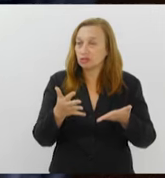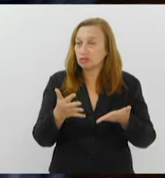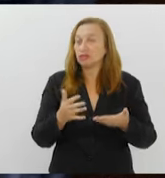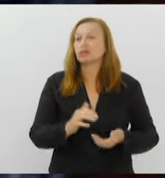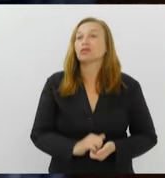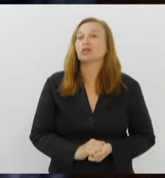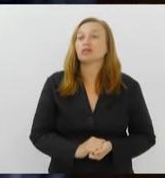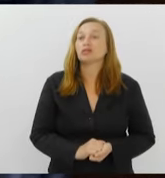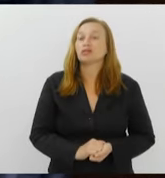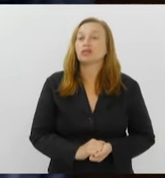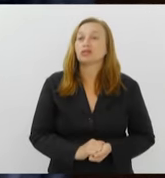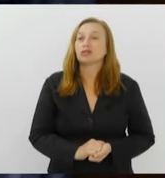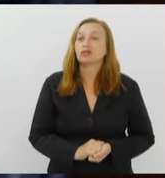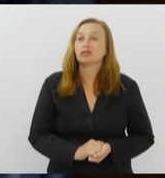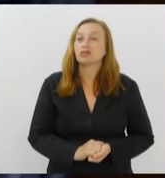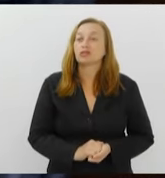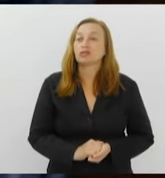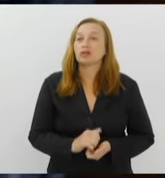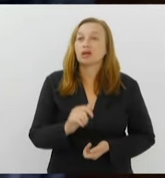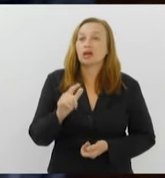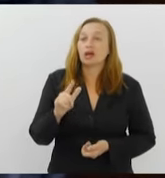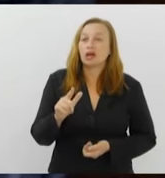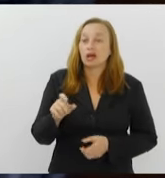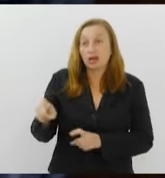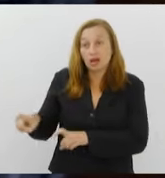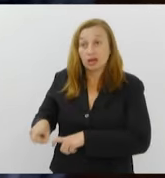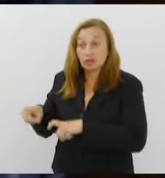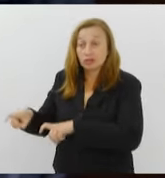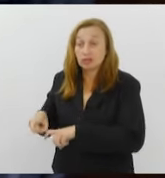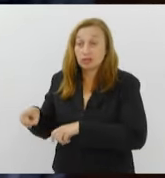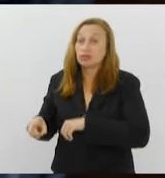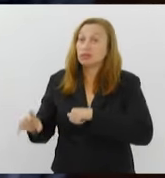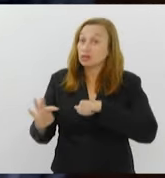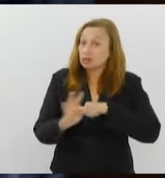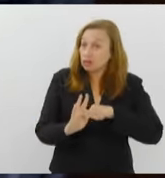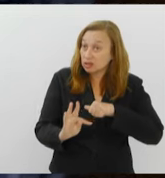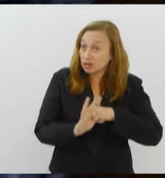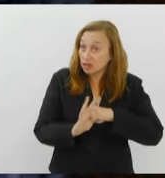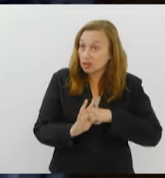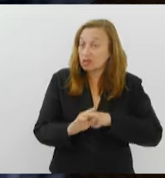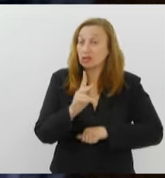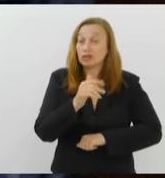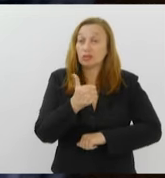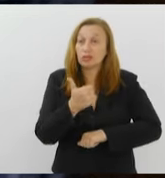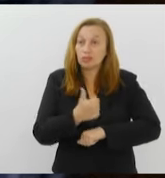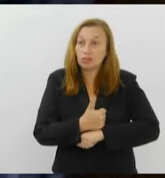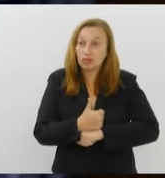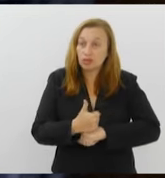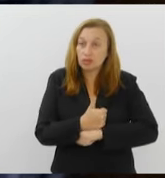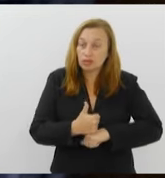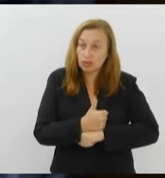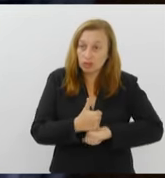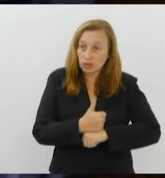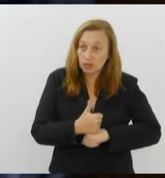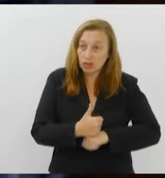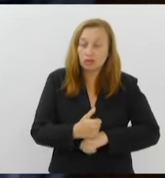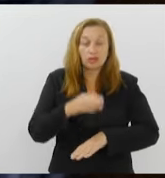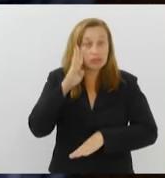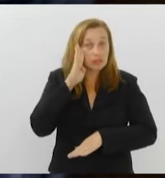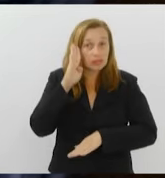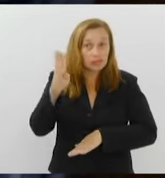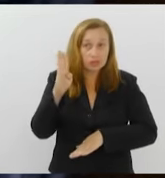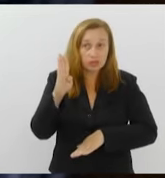alocação laborativa de agricultores, técnicos e profissionais inerentes e